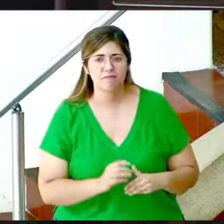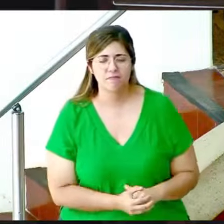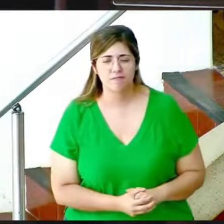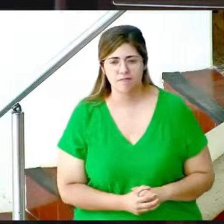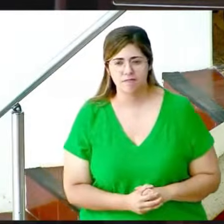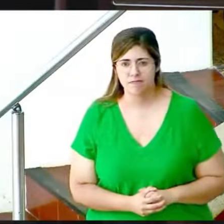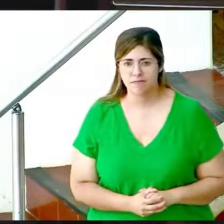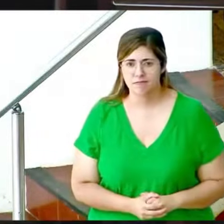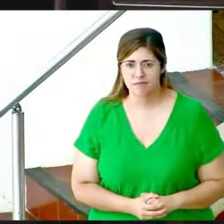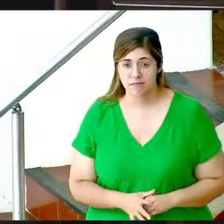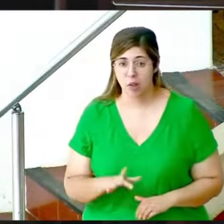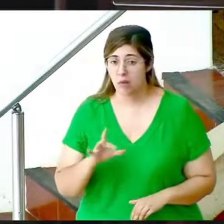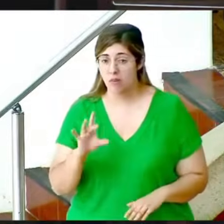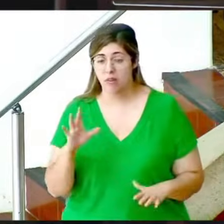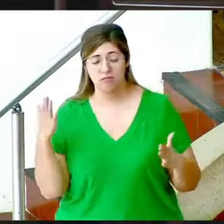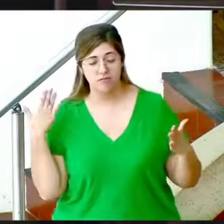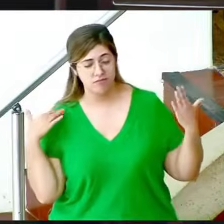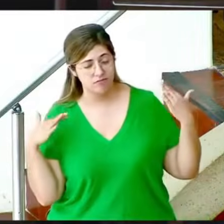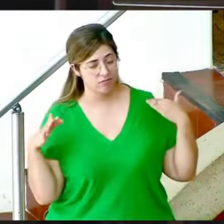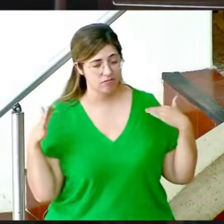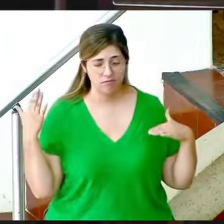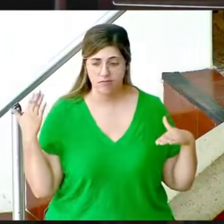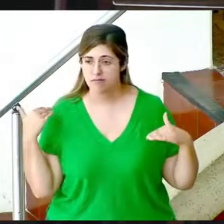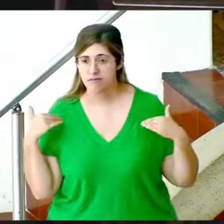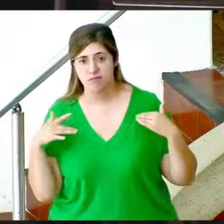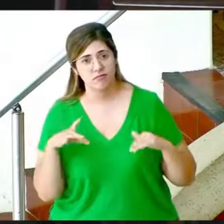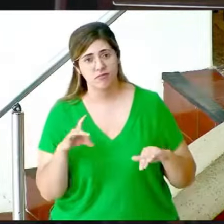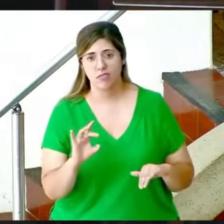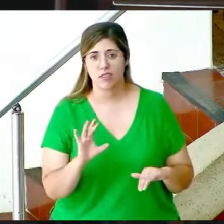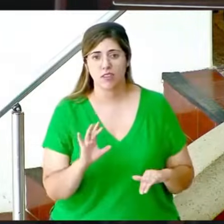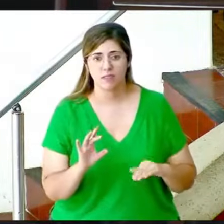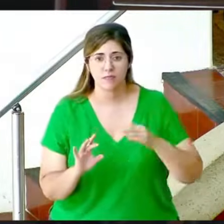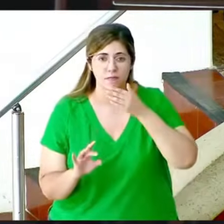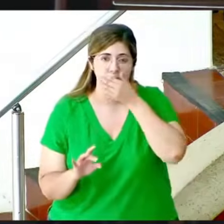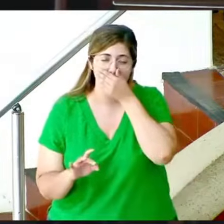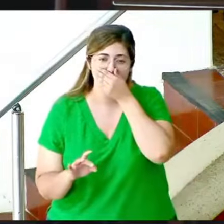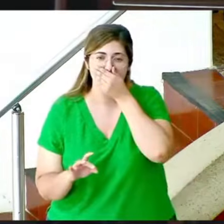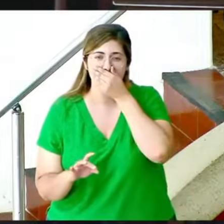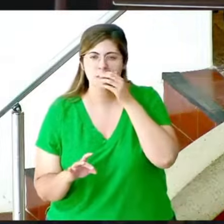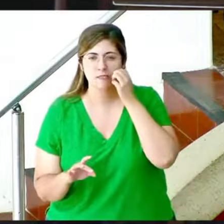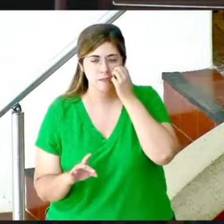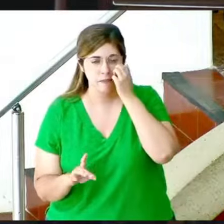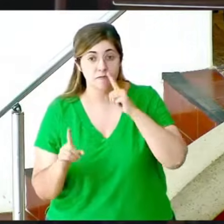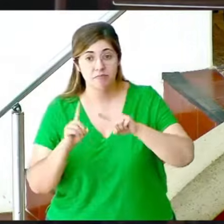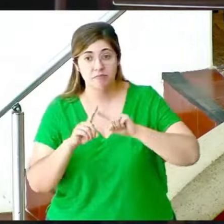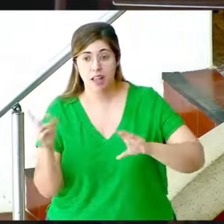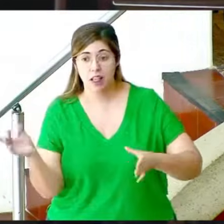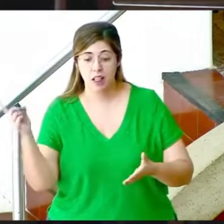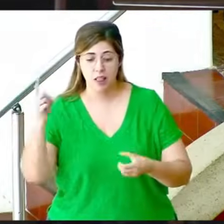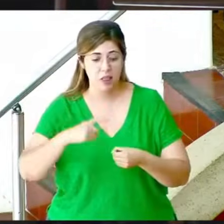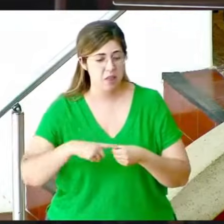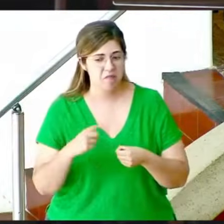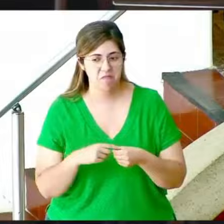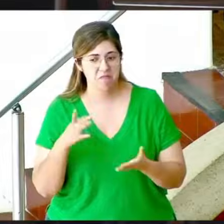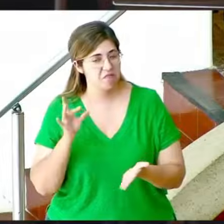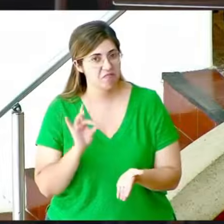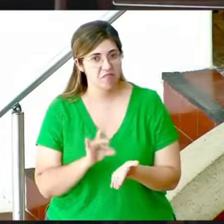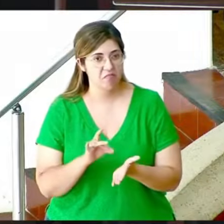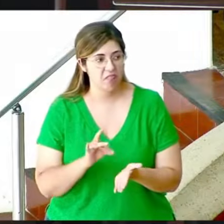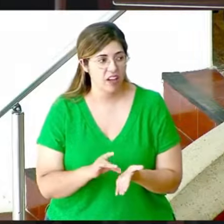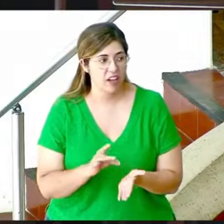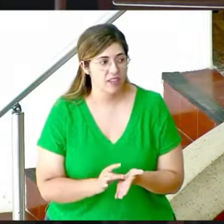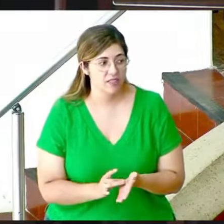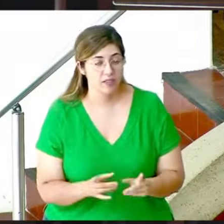pode, né? Então já pensou? Nós chegarmos a uma situação de estarmos todos aqui, mas ninguém estar aqui de verdade. Porque isso acontecia no